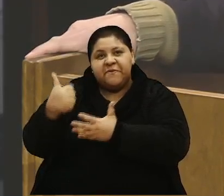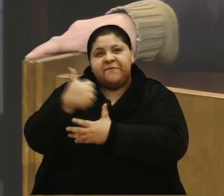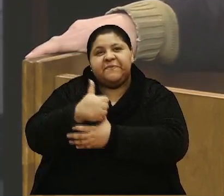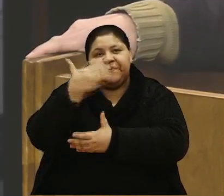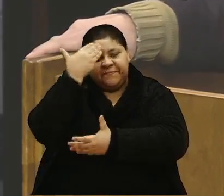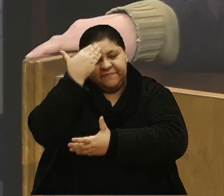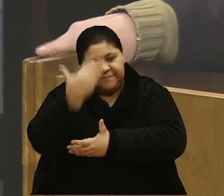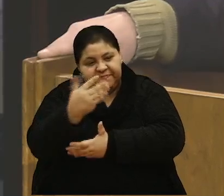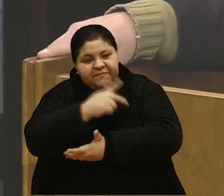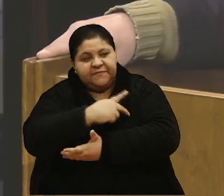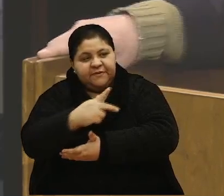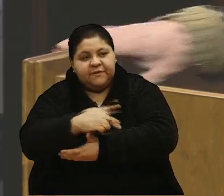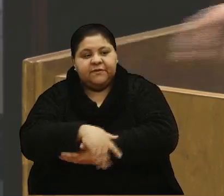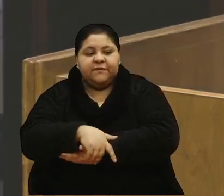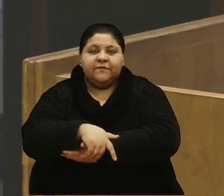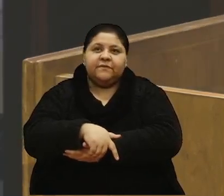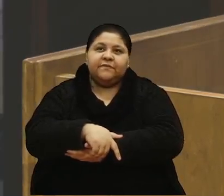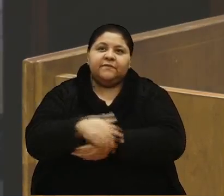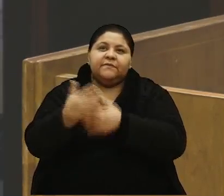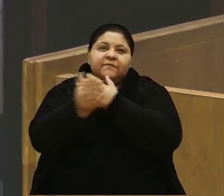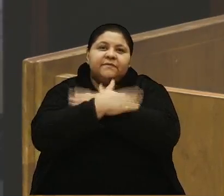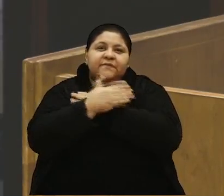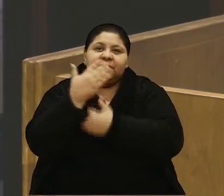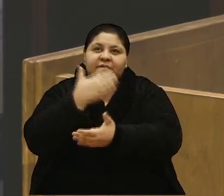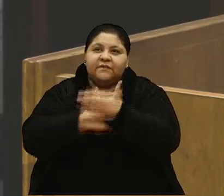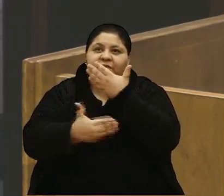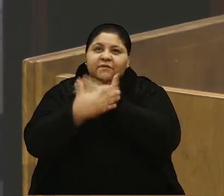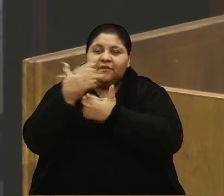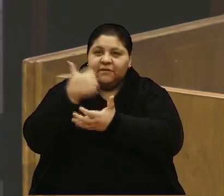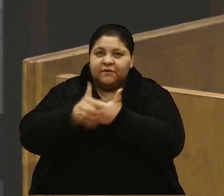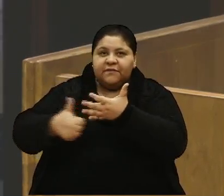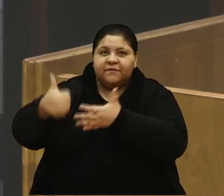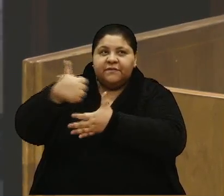Obrigado, então, presidente, e um abraço a todos aí que nos prestigiaram aí